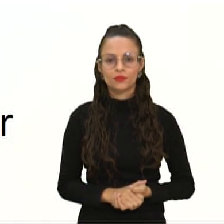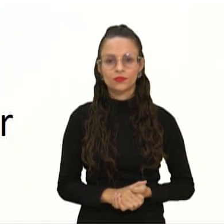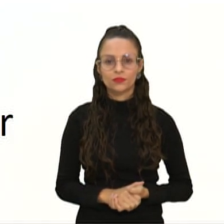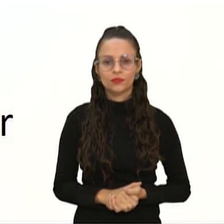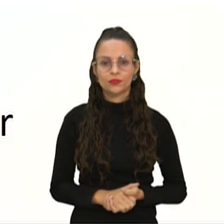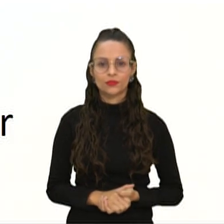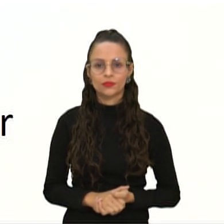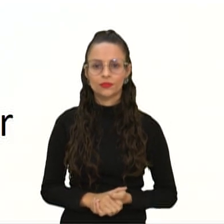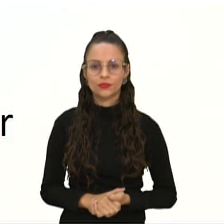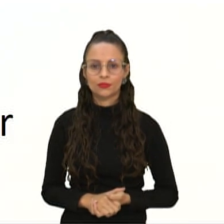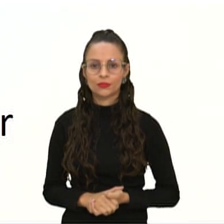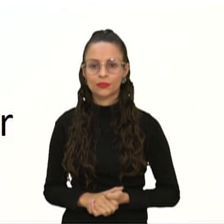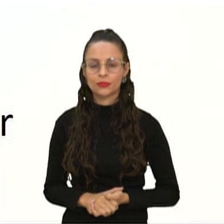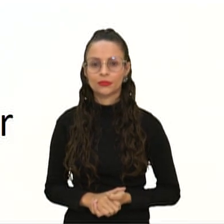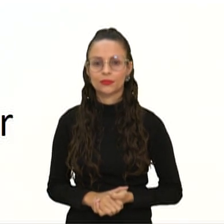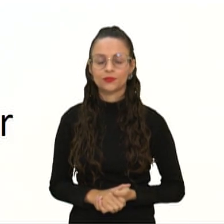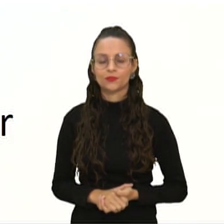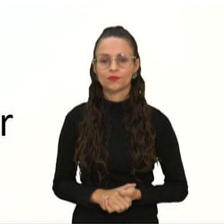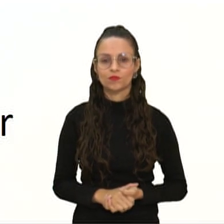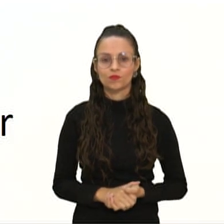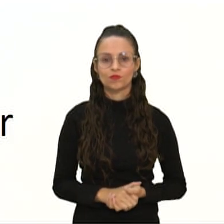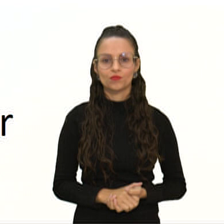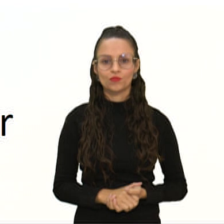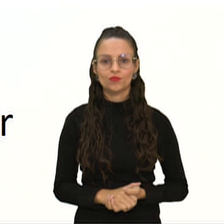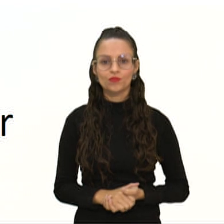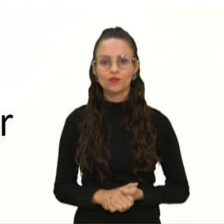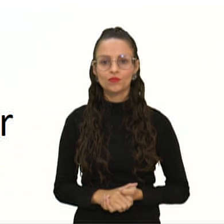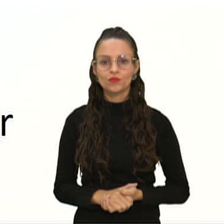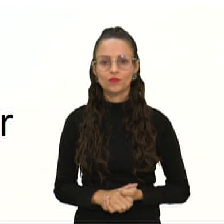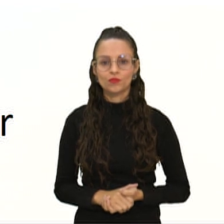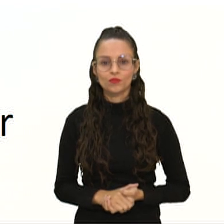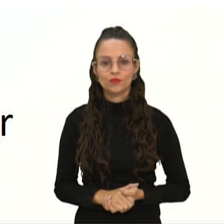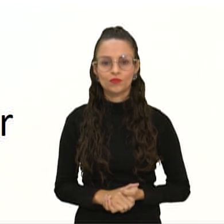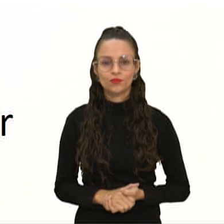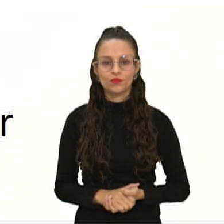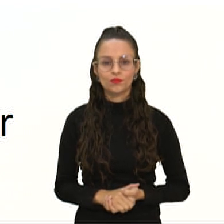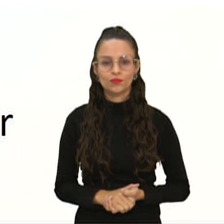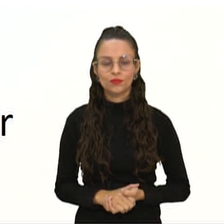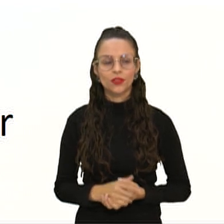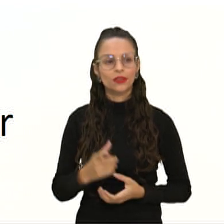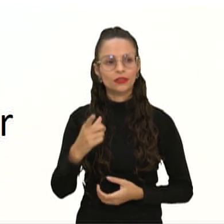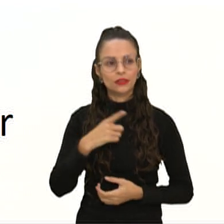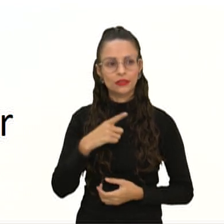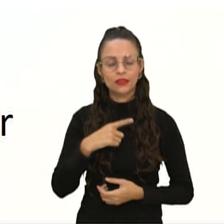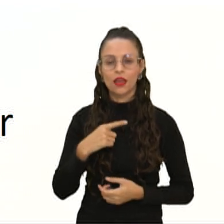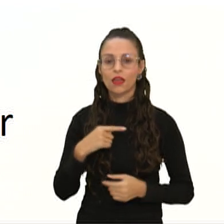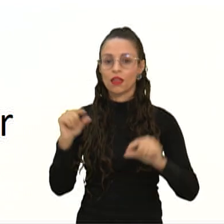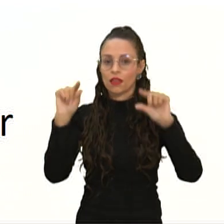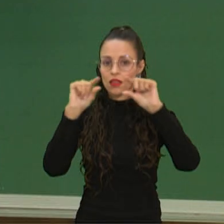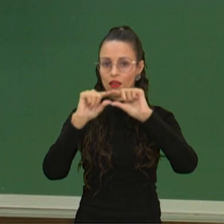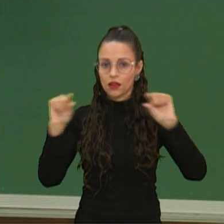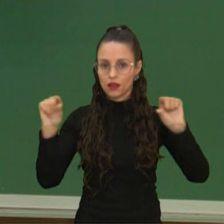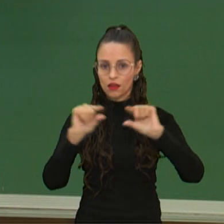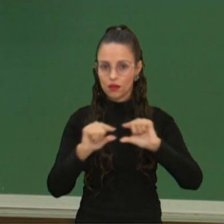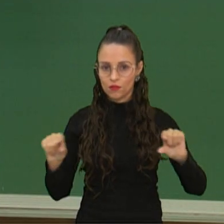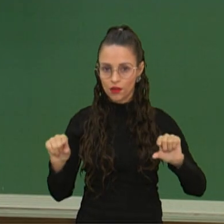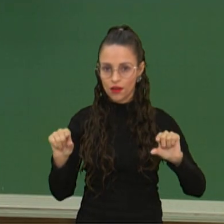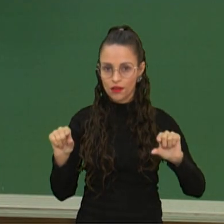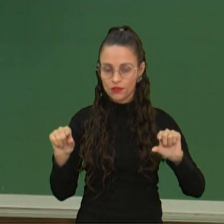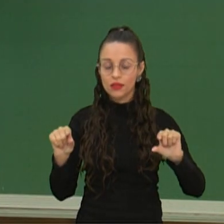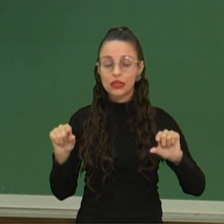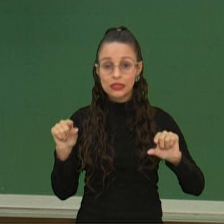are in the text. Match their synonyms. Nós temos aqui duas expressões diferentes que estão no